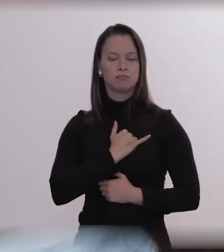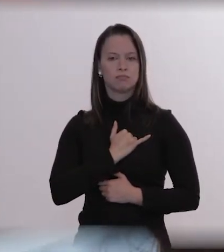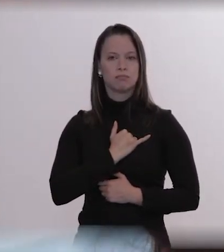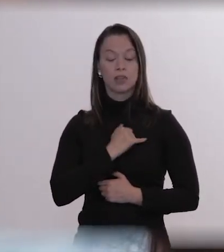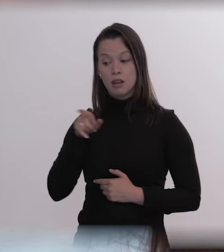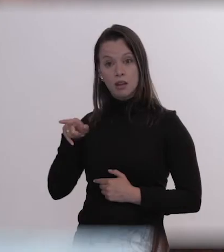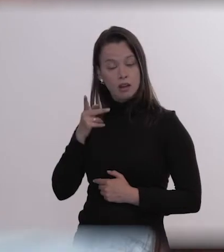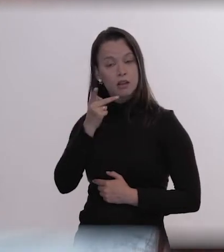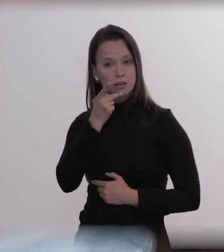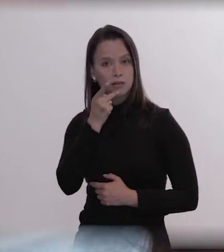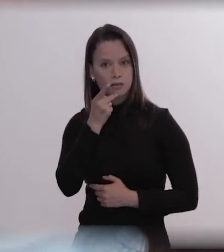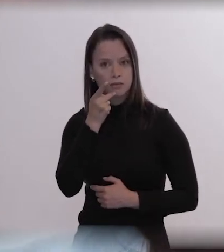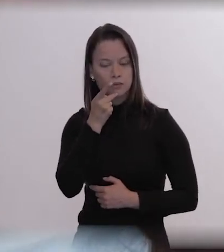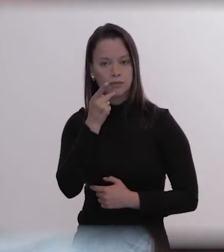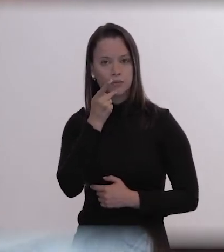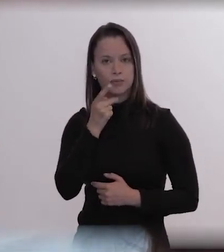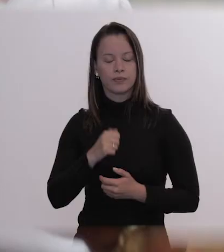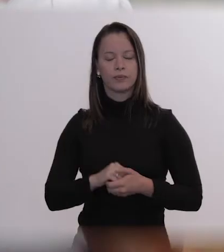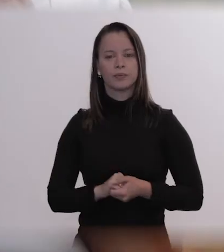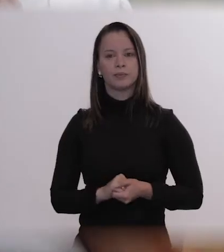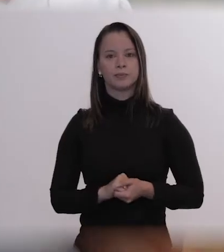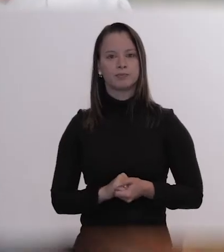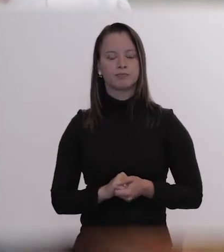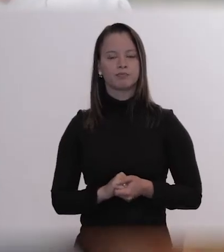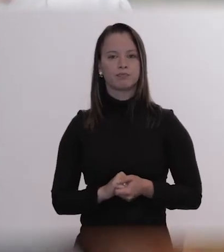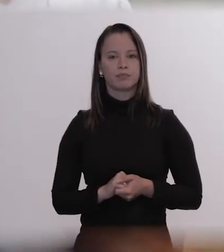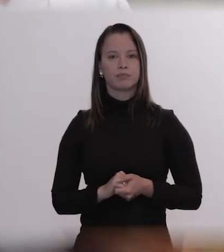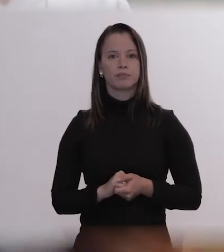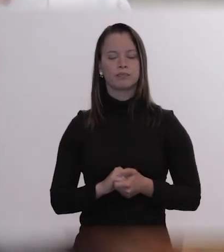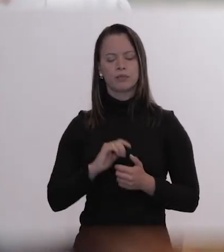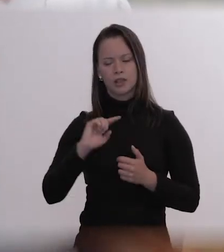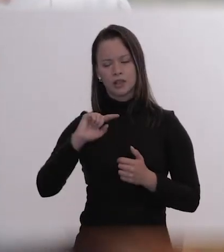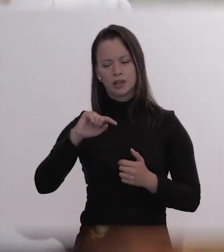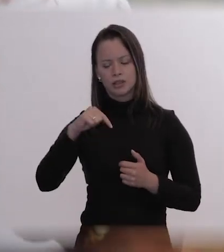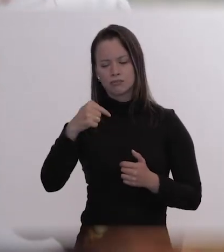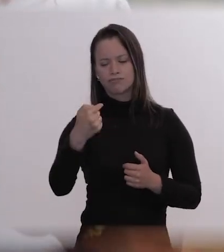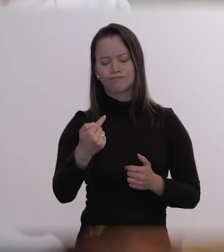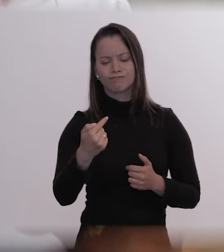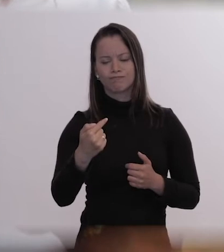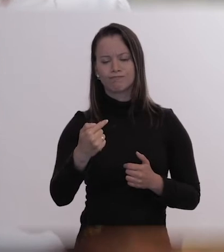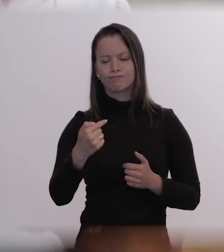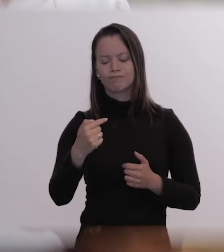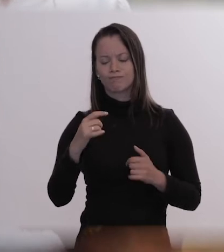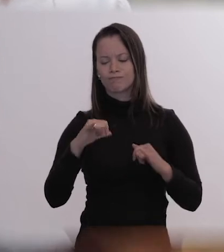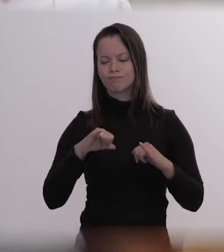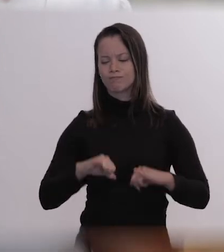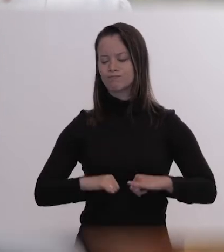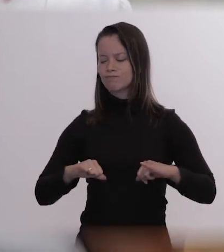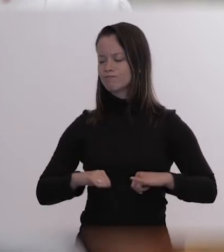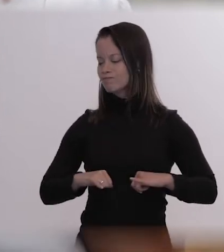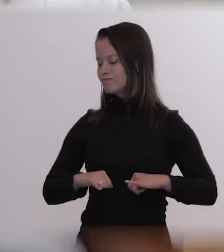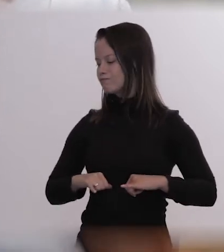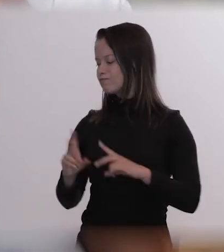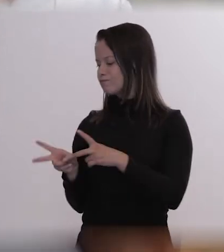Isso foram as últimas palavras dela. A partir da dor que eu senti,